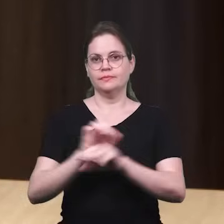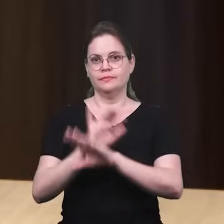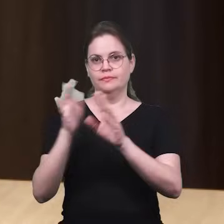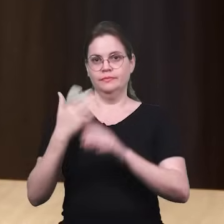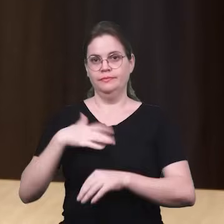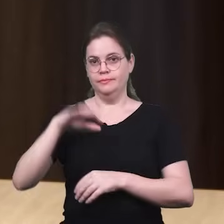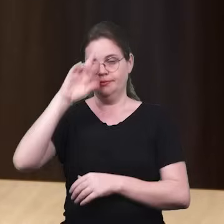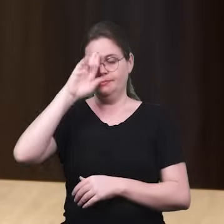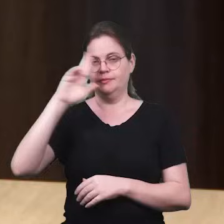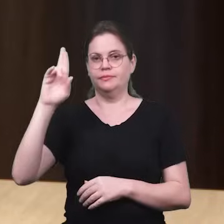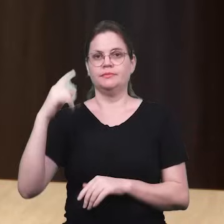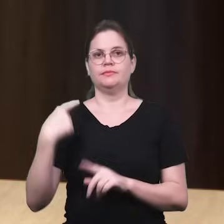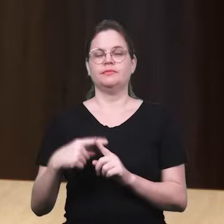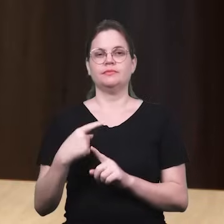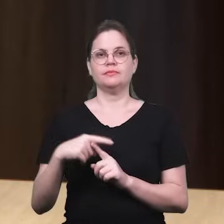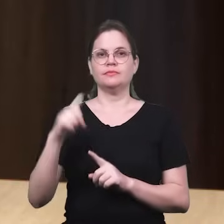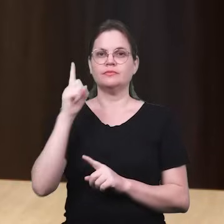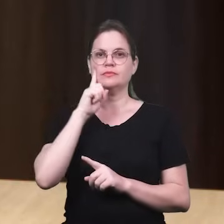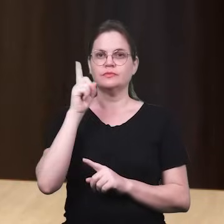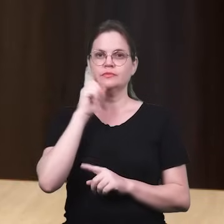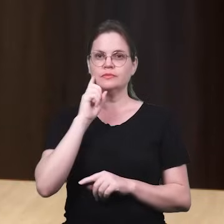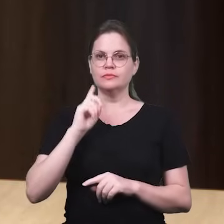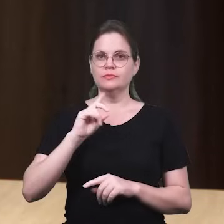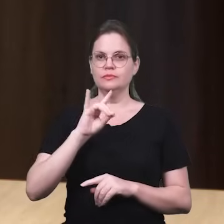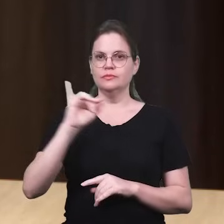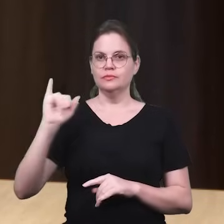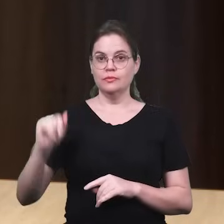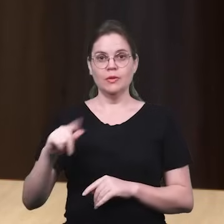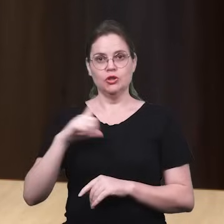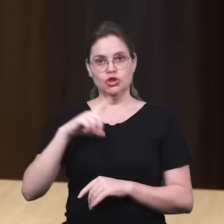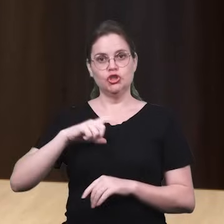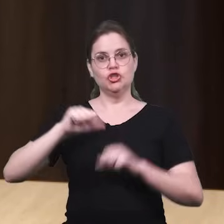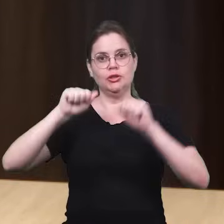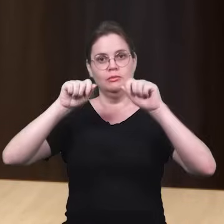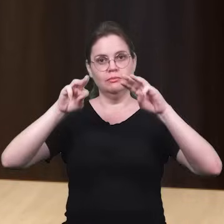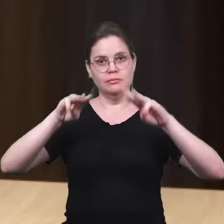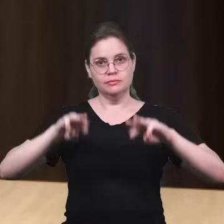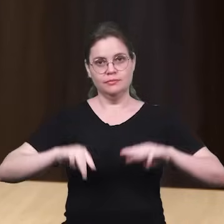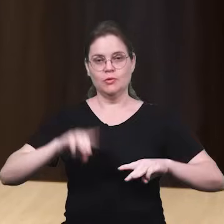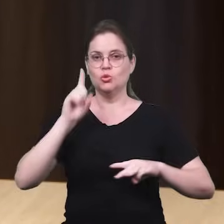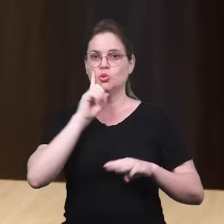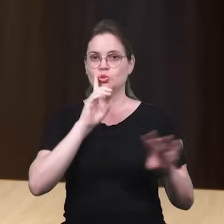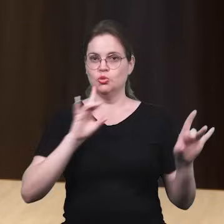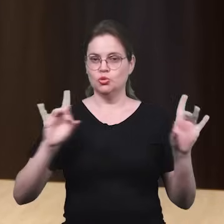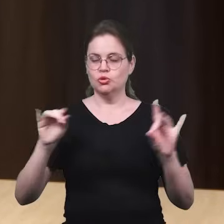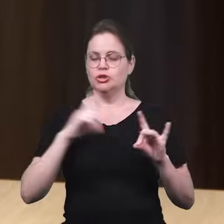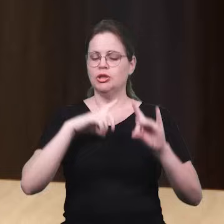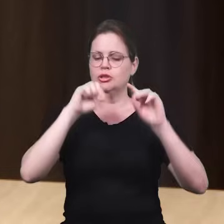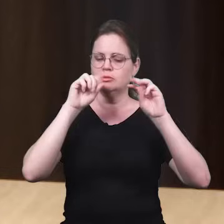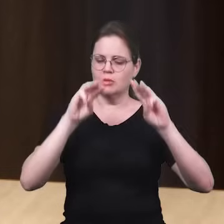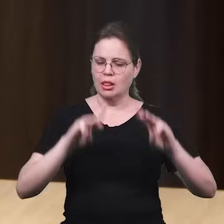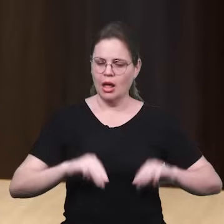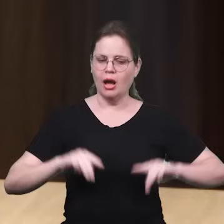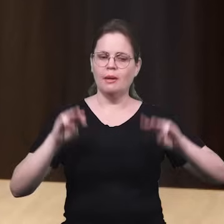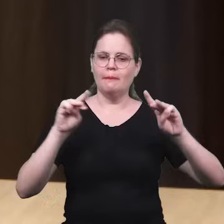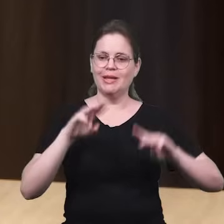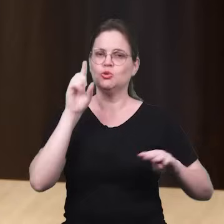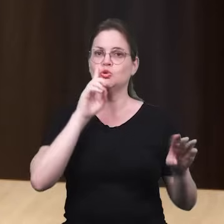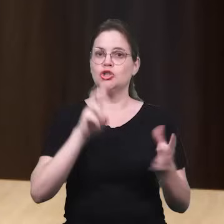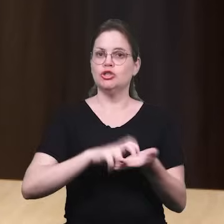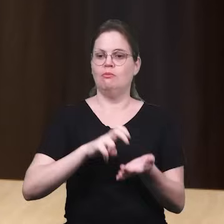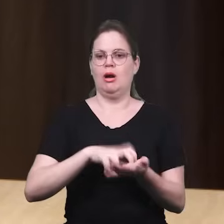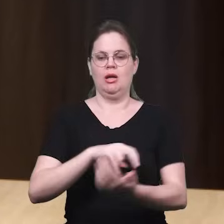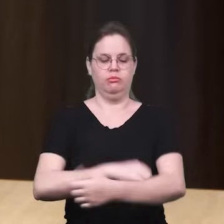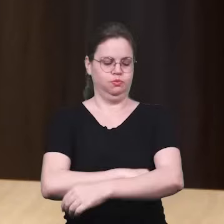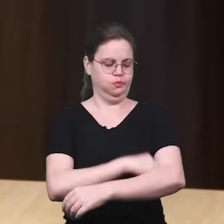nós vamos ver que todos os dias havia uma porção. Quando Jesus ensinou a oração para os